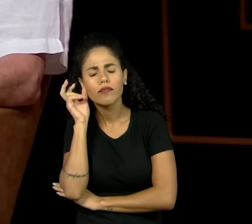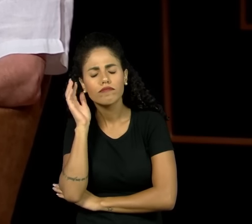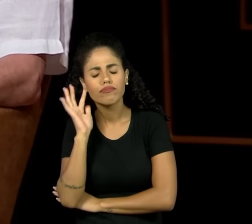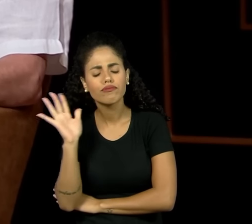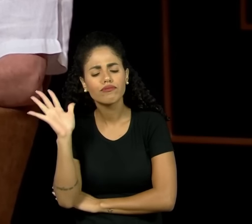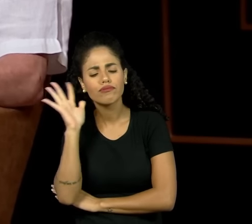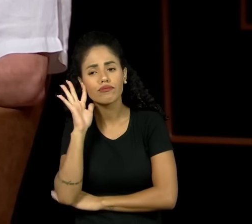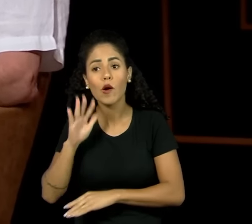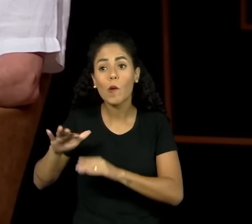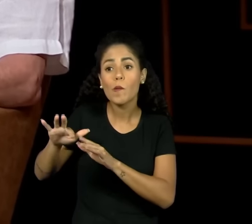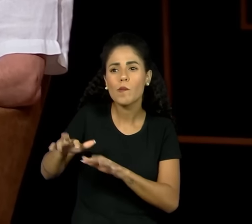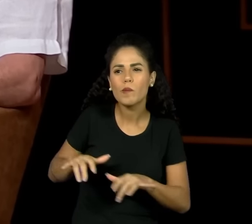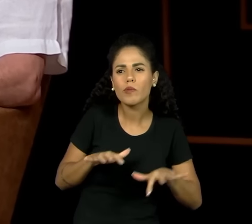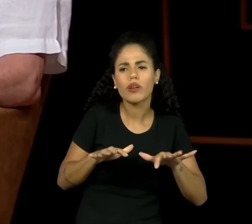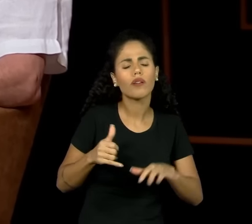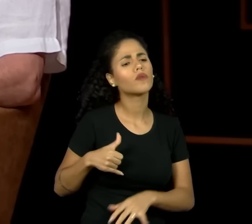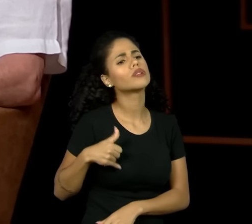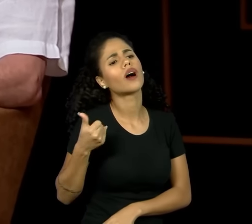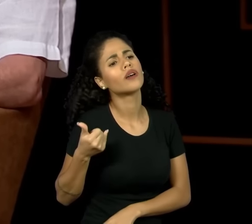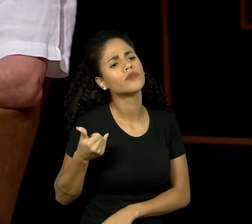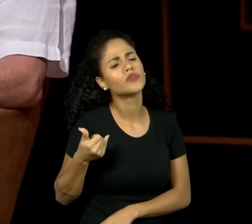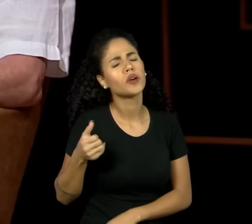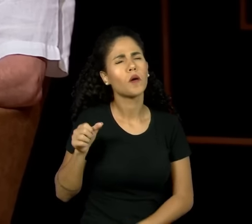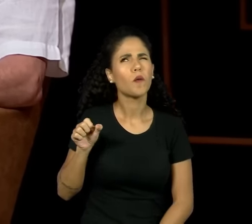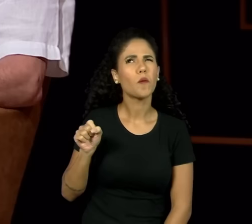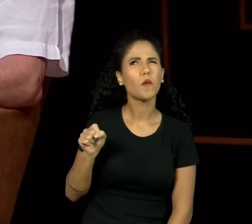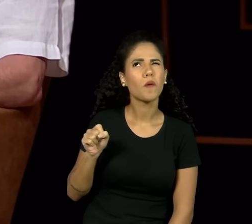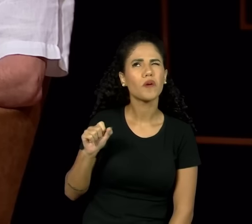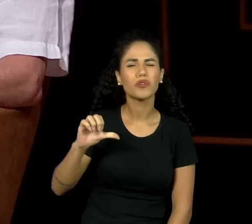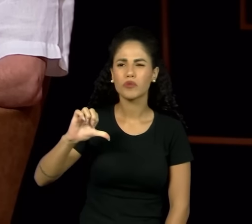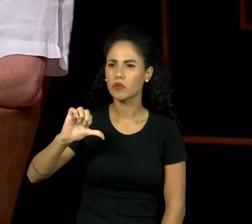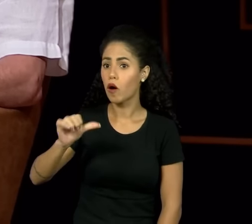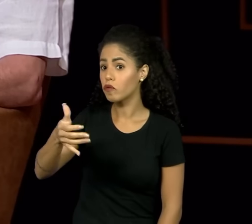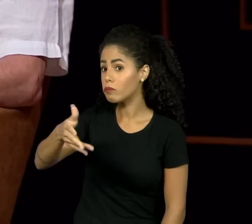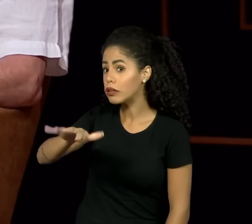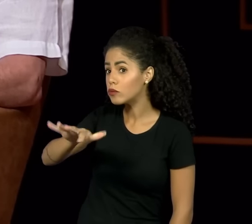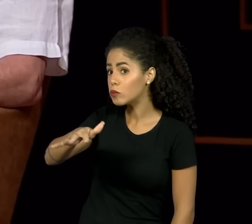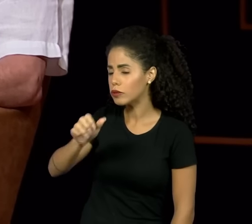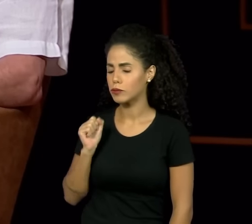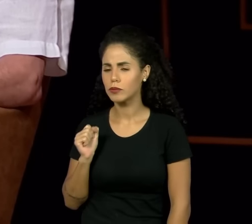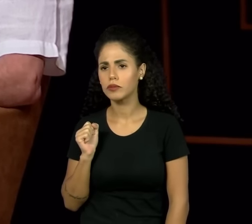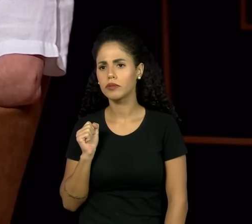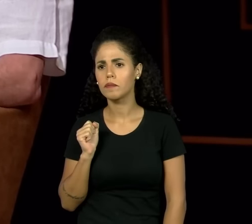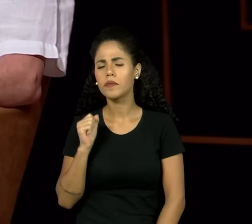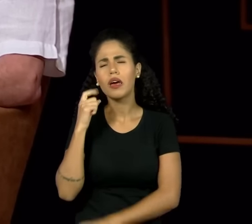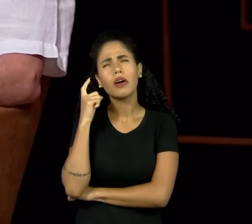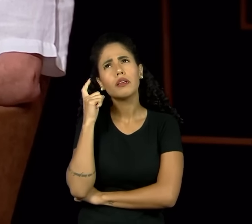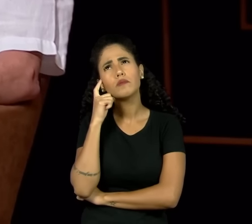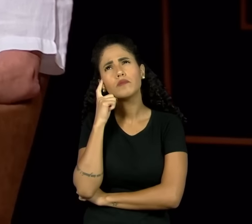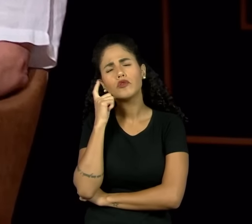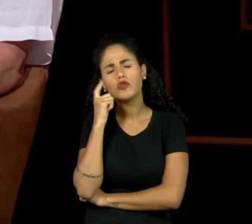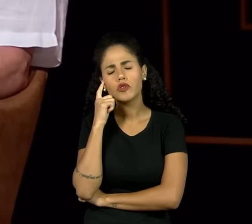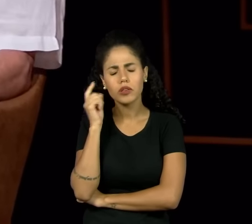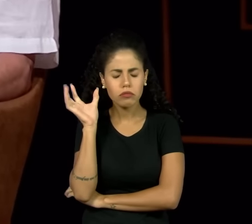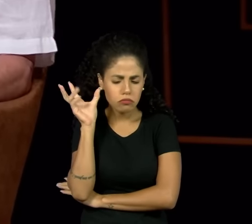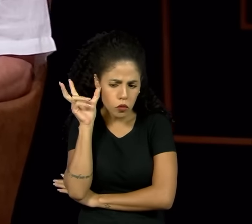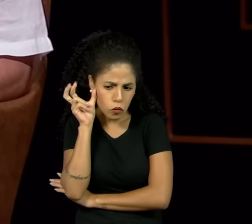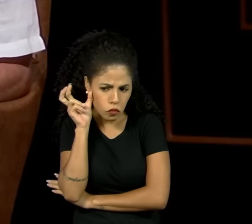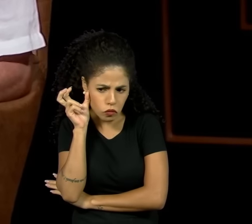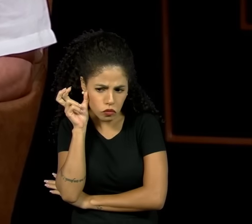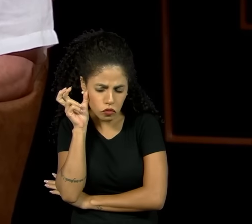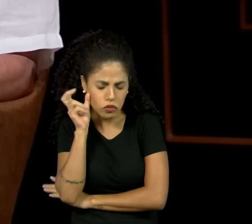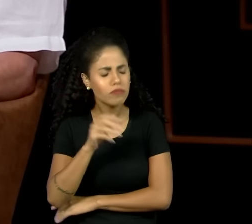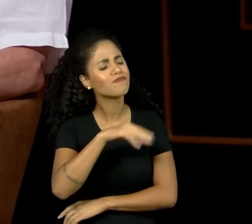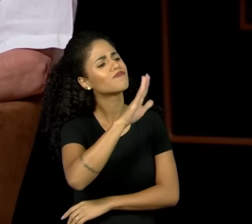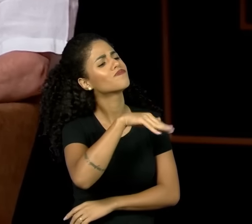Ah eu tinha 8 9 anos E aí um dia o piano tava alto assim eu falei pra minha mãe Acho